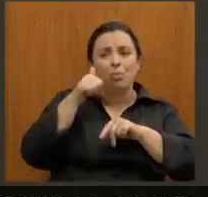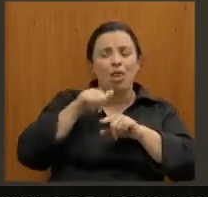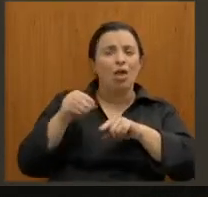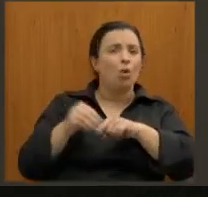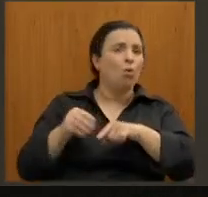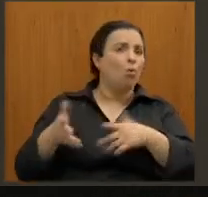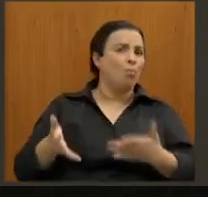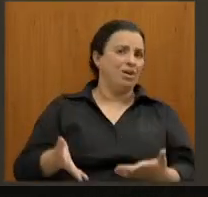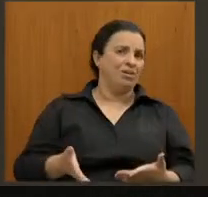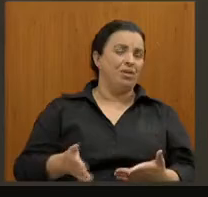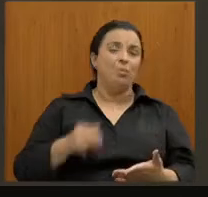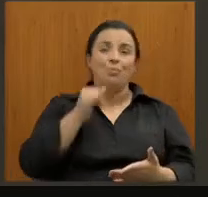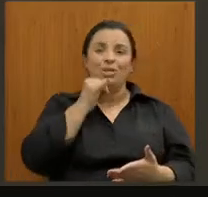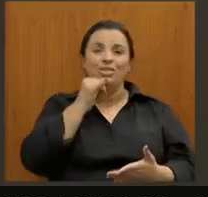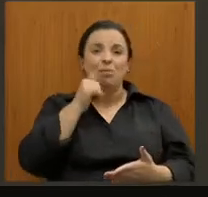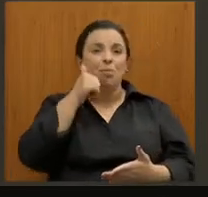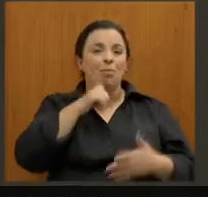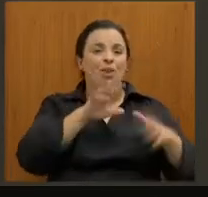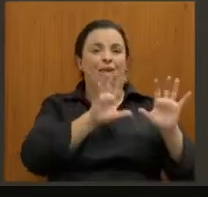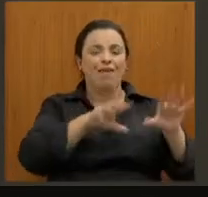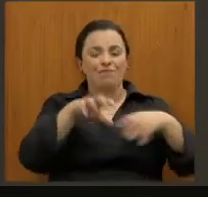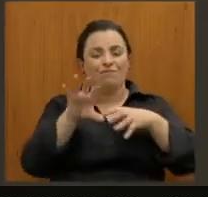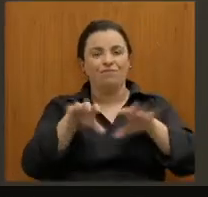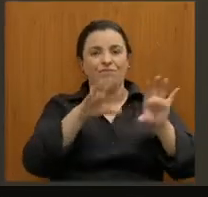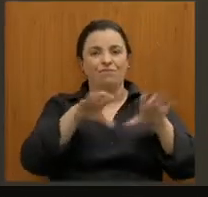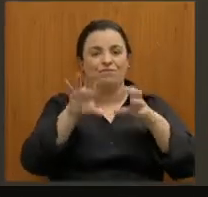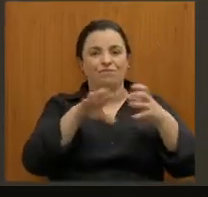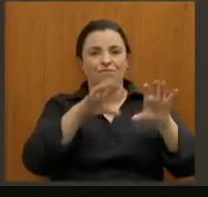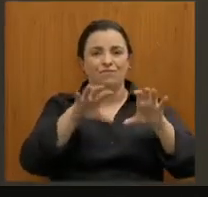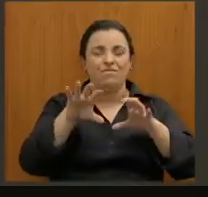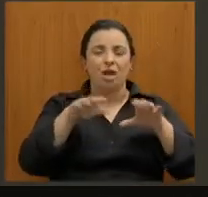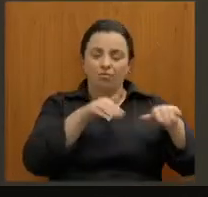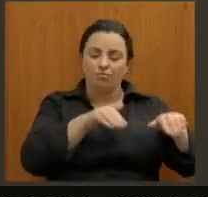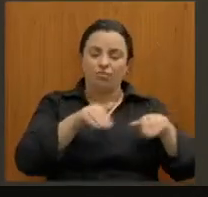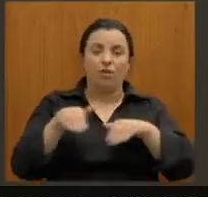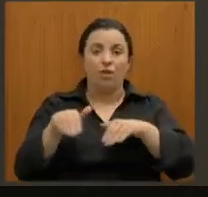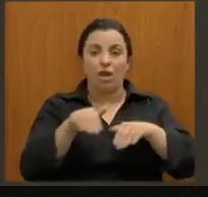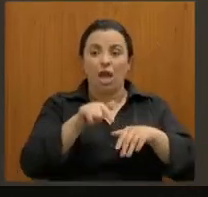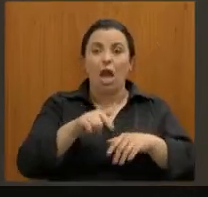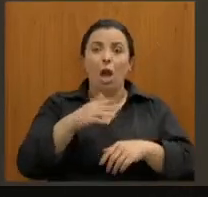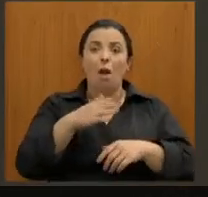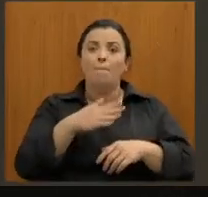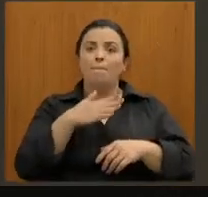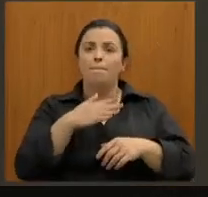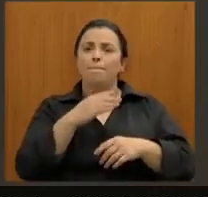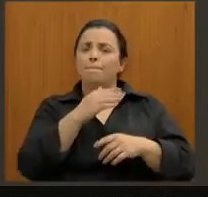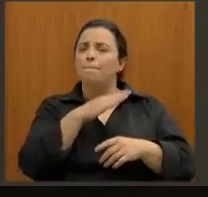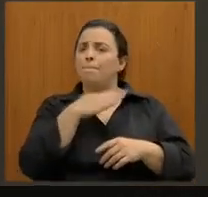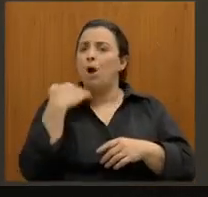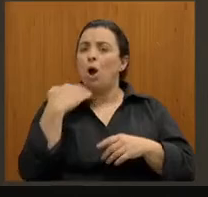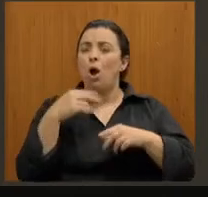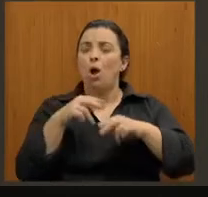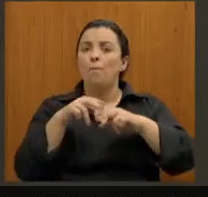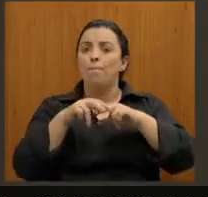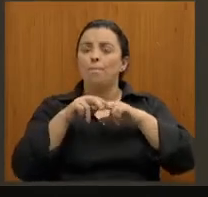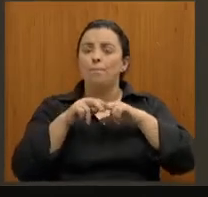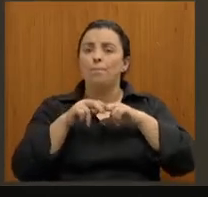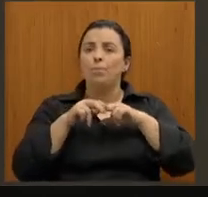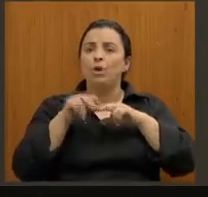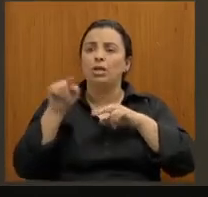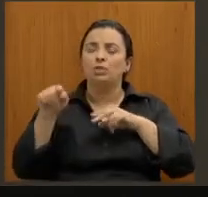assassinada por marido nós precisamos reconstruir essa imprensa impressa precisa ter essa